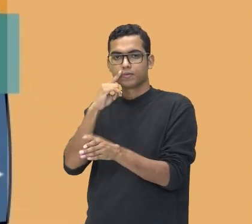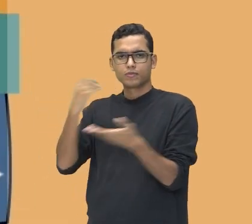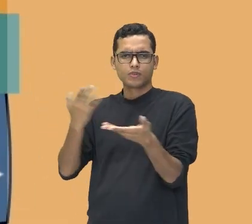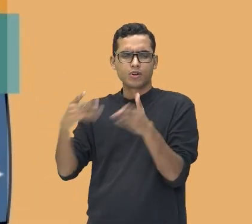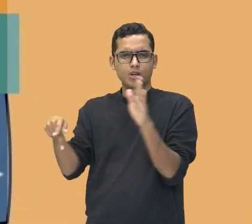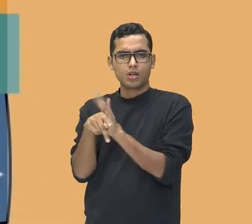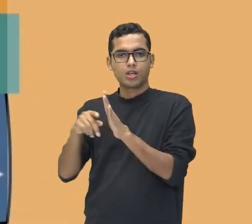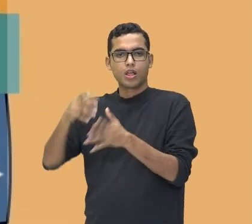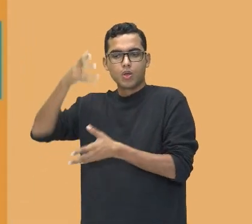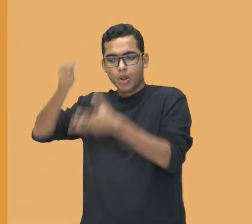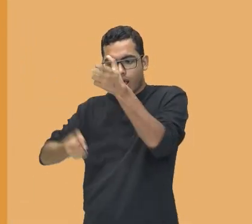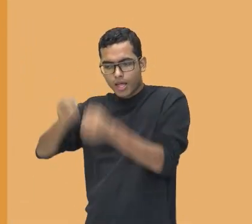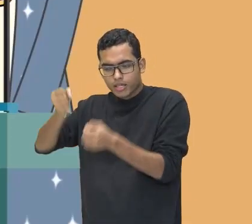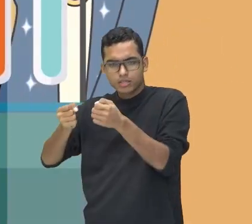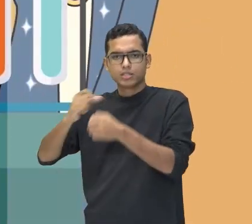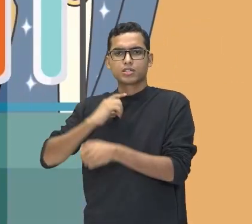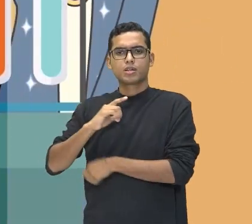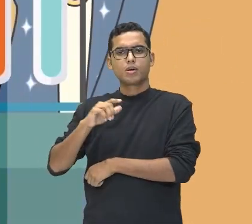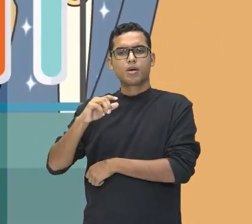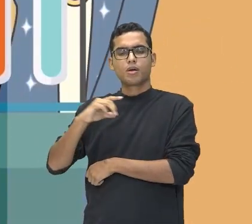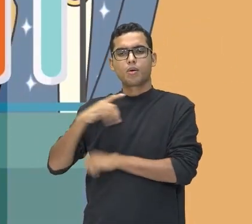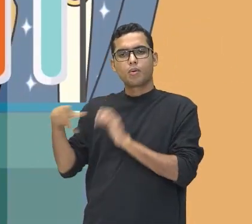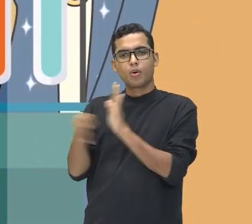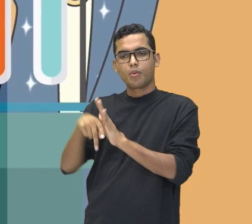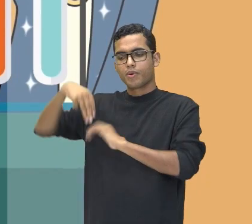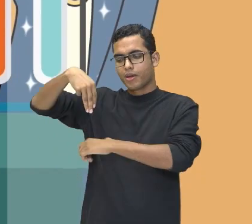magnésia, cor azul.